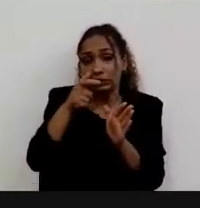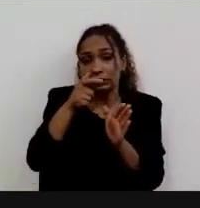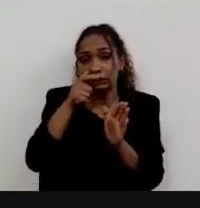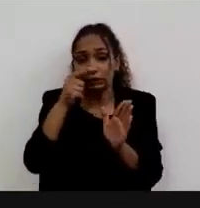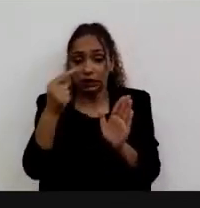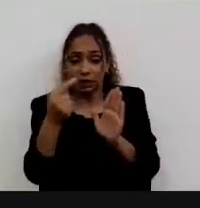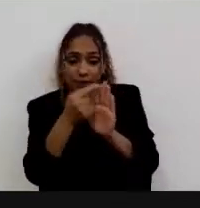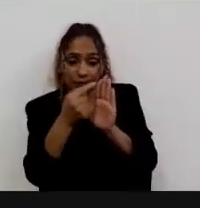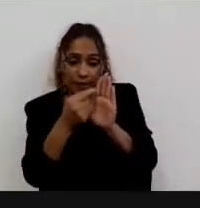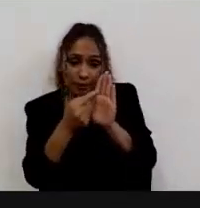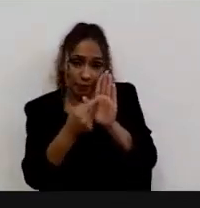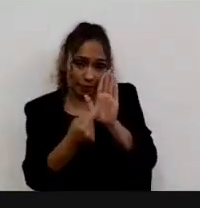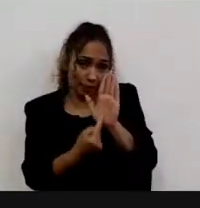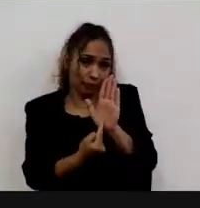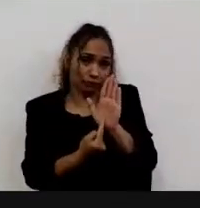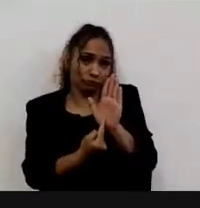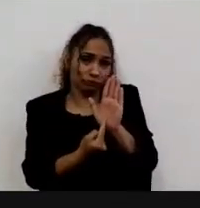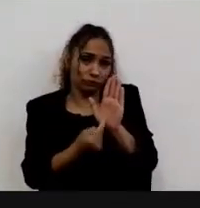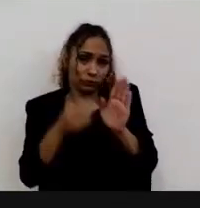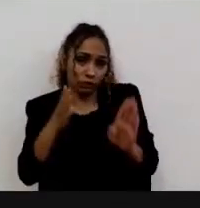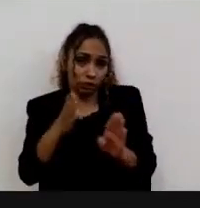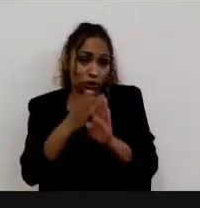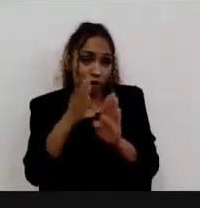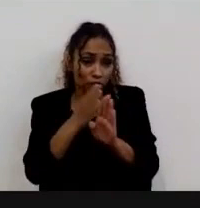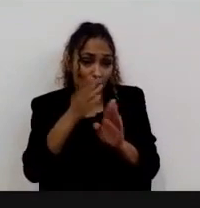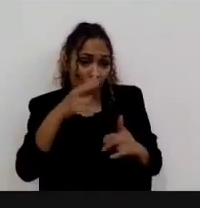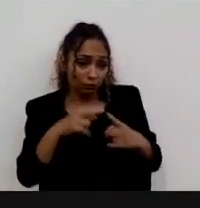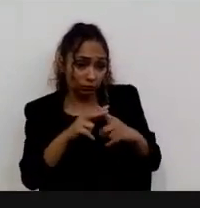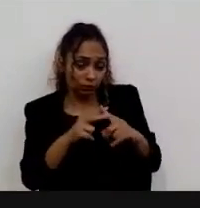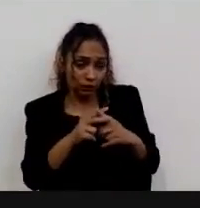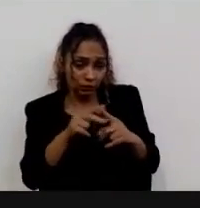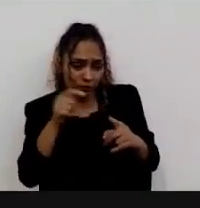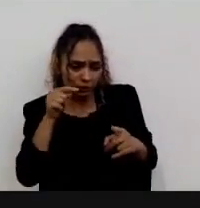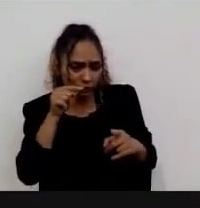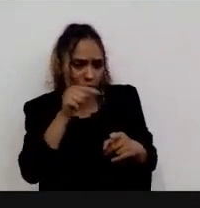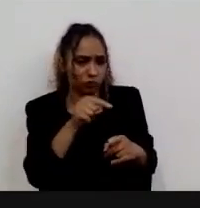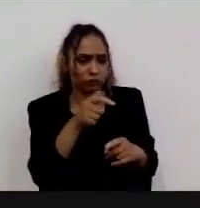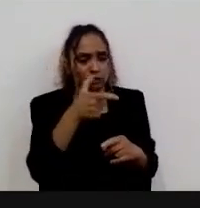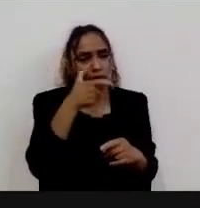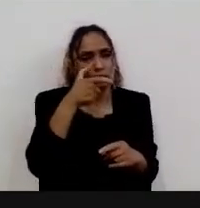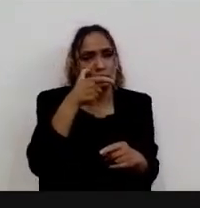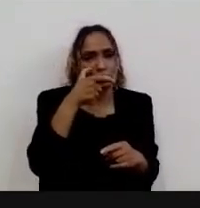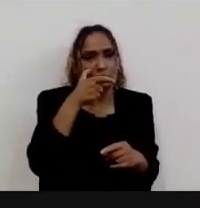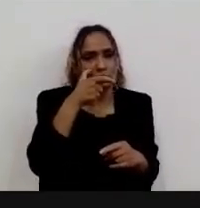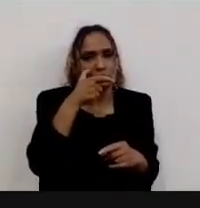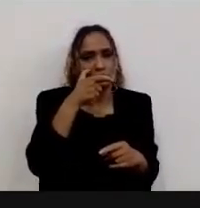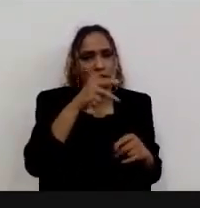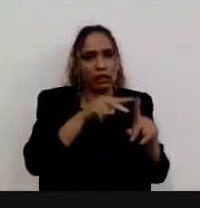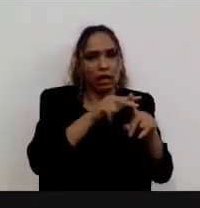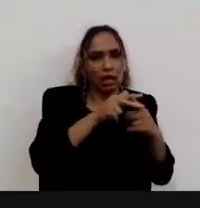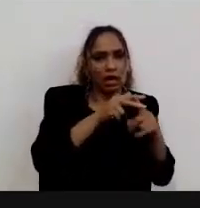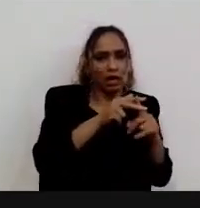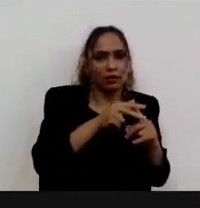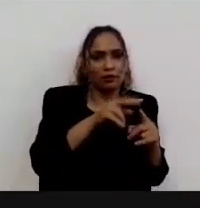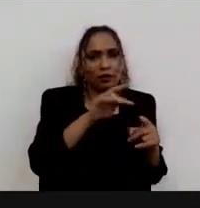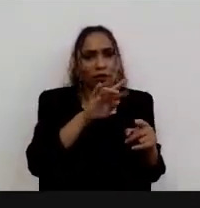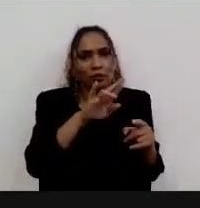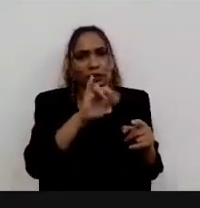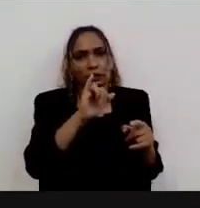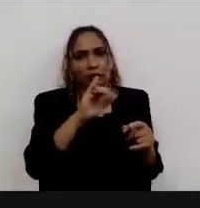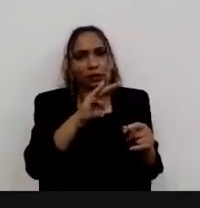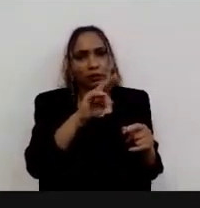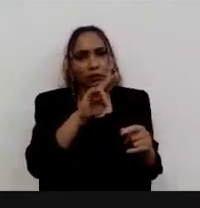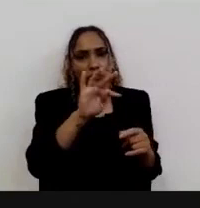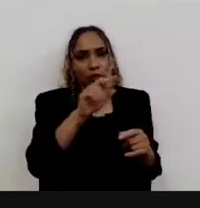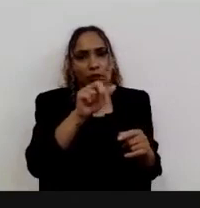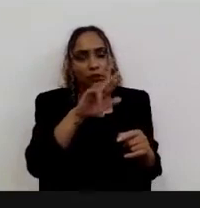apontar na ferramenta. Então, ele vai poder chegar na ferramenta e apontar que o interesse dele naquele momento é a reforma tributária, mesmo que ele não